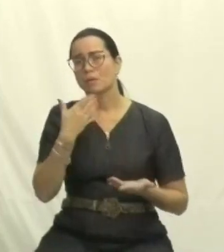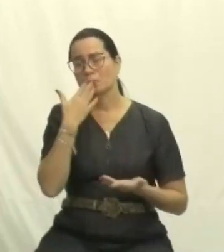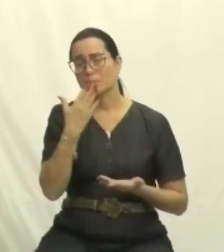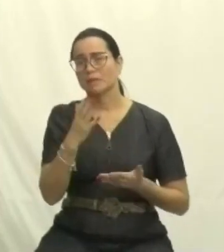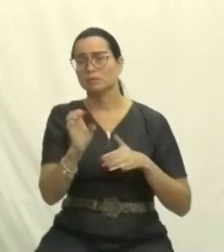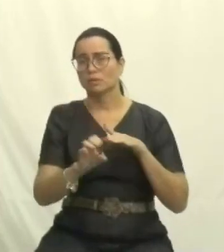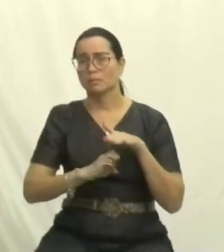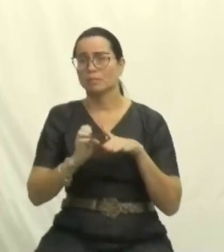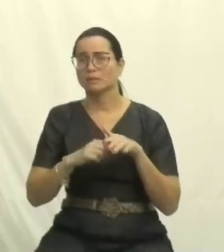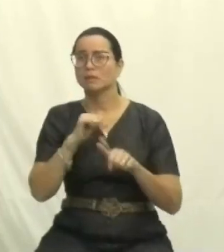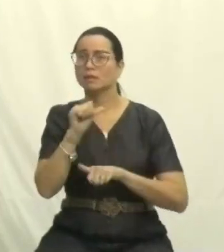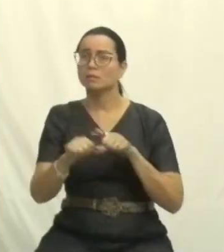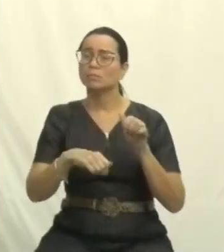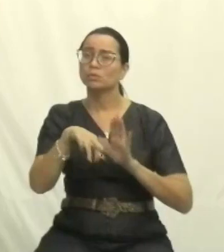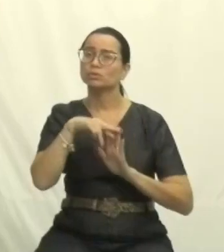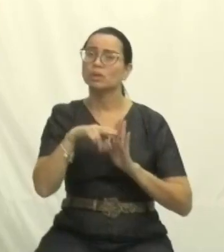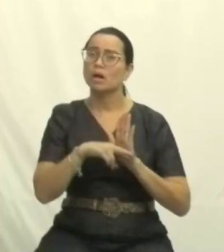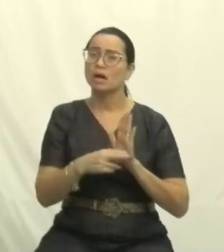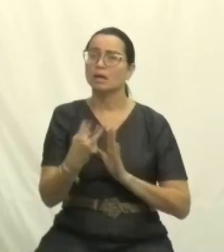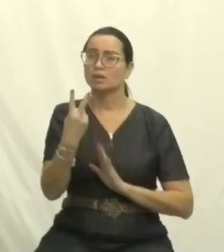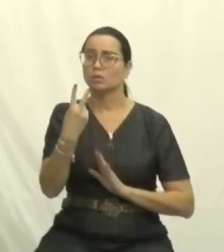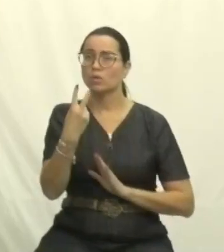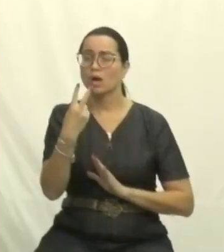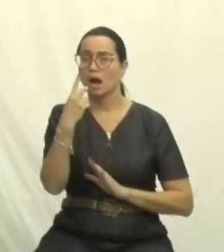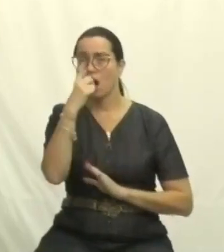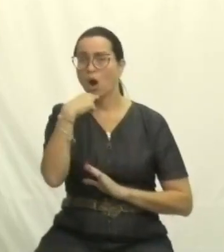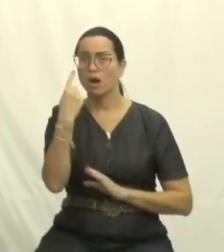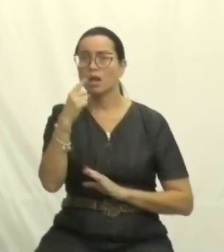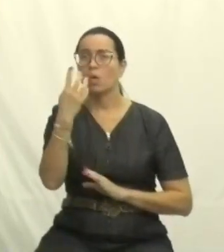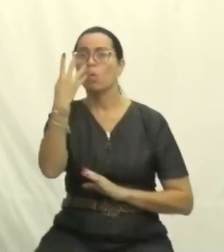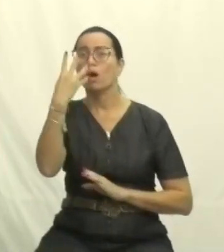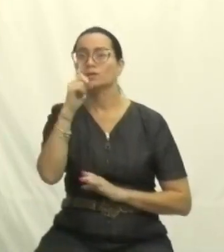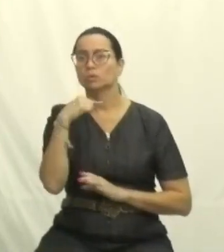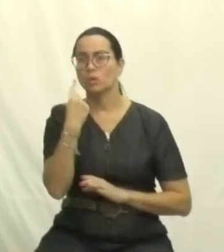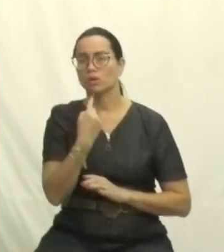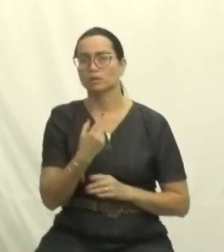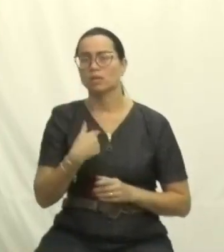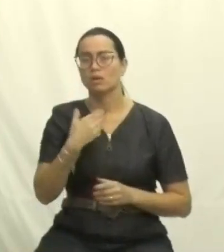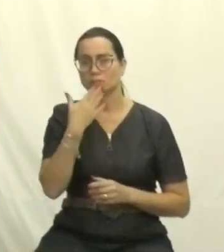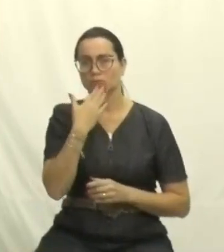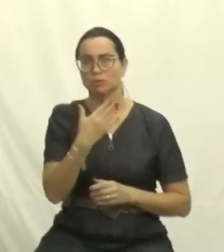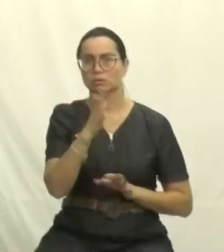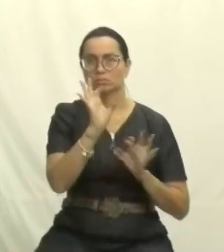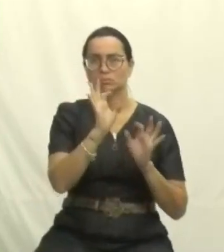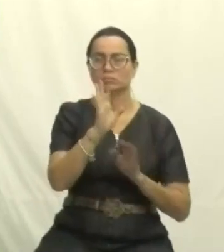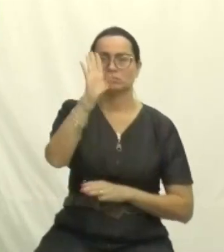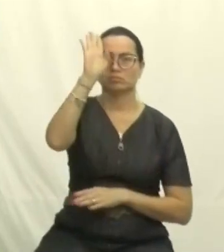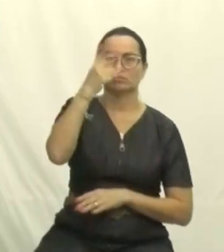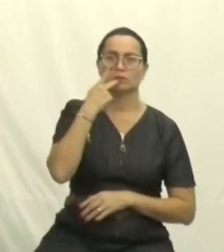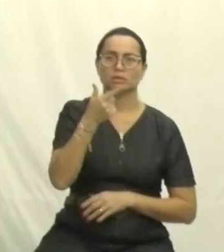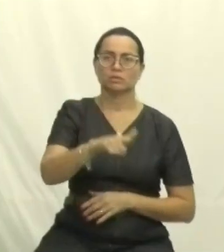que mude o regramento de 2 para 4 horas. Eu quero pedir uma questão de ordem, senhor presidente.